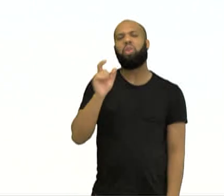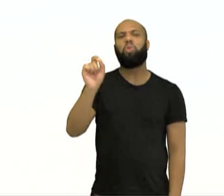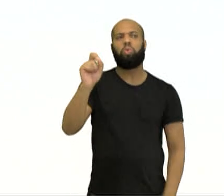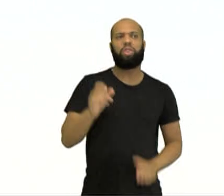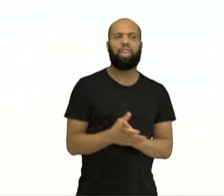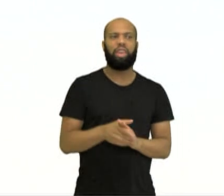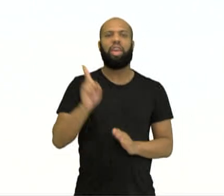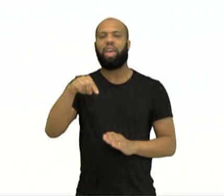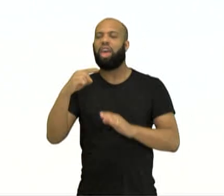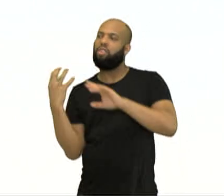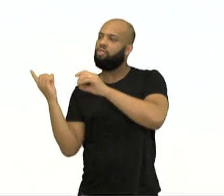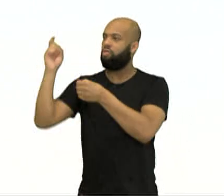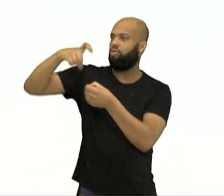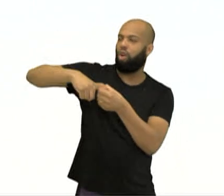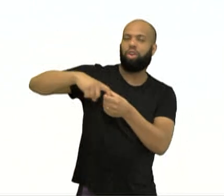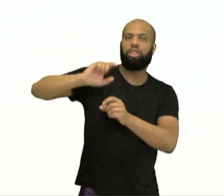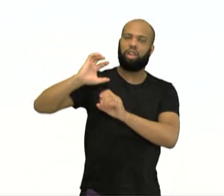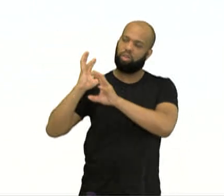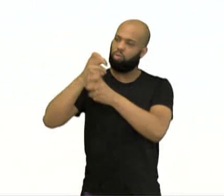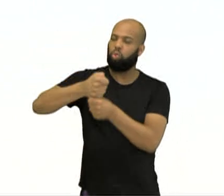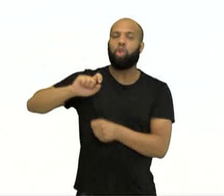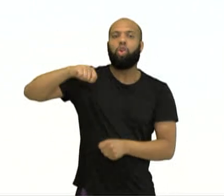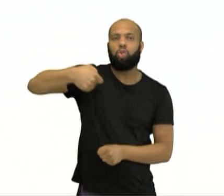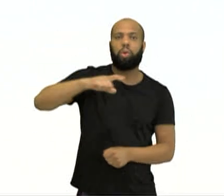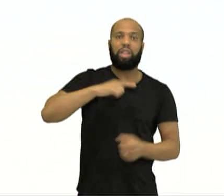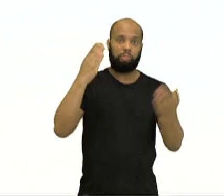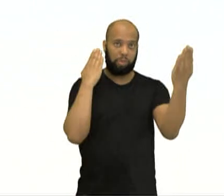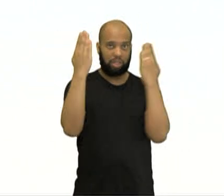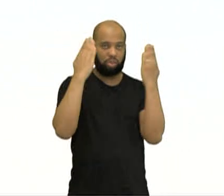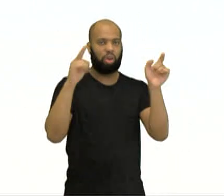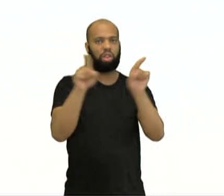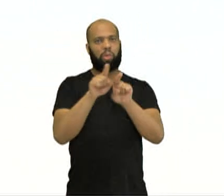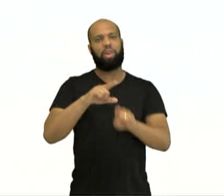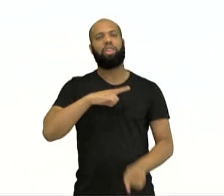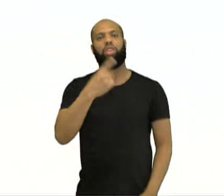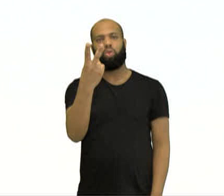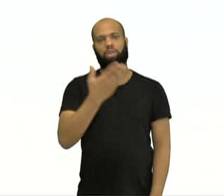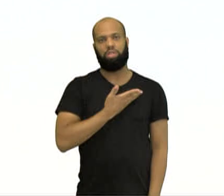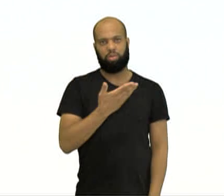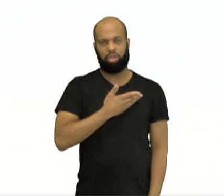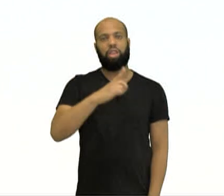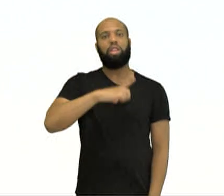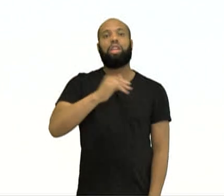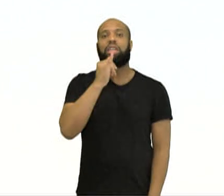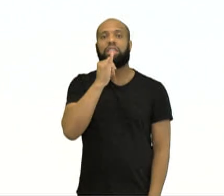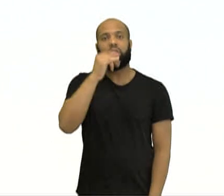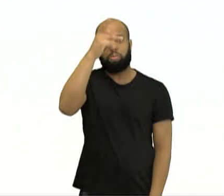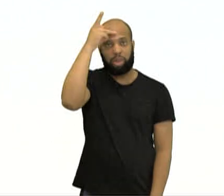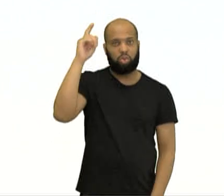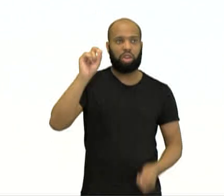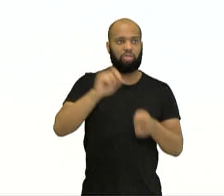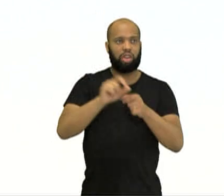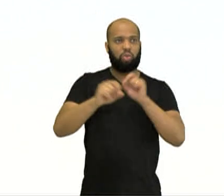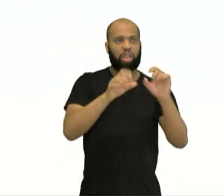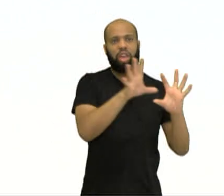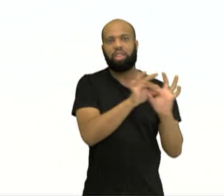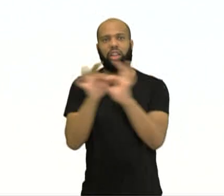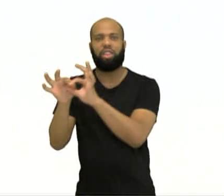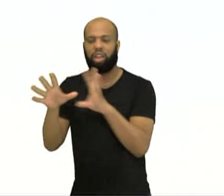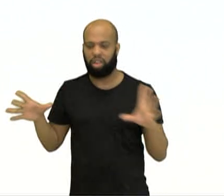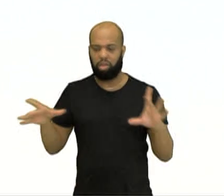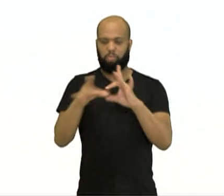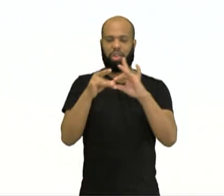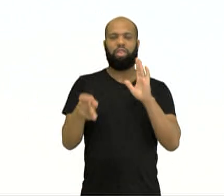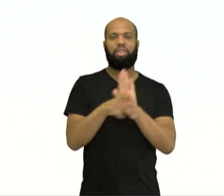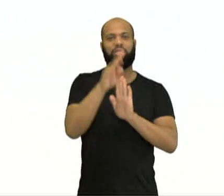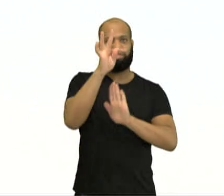Está retomando a psicóloga e os seus dois amigos. Né? Temos exemplos, expressões que articulam a coerência e coesão